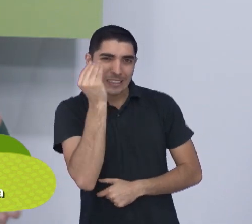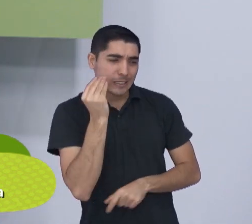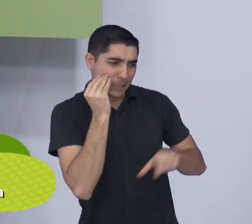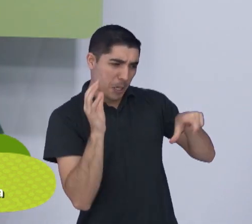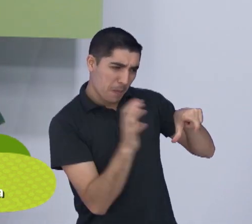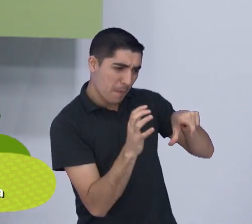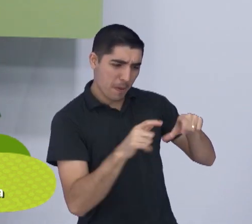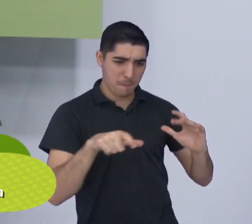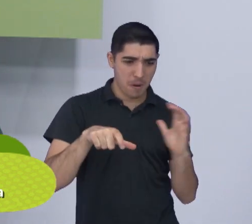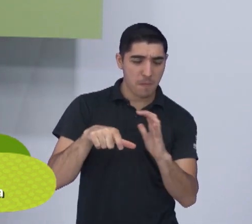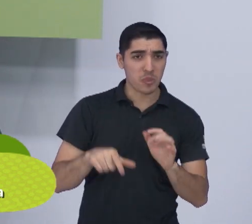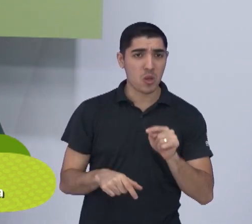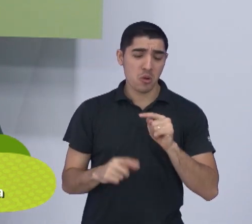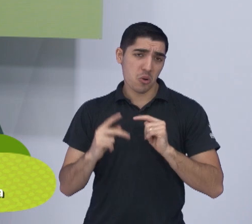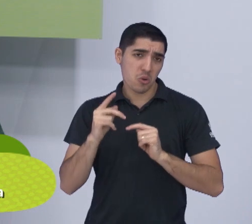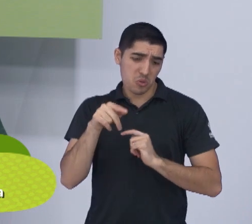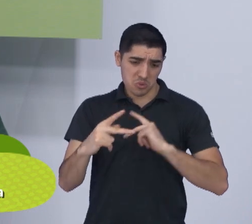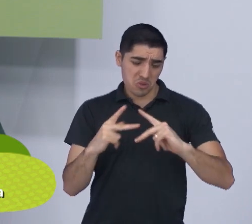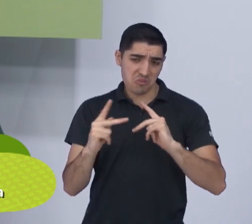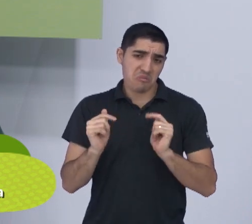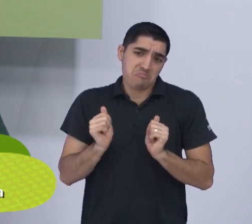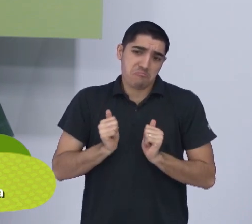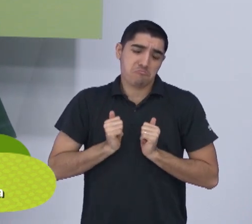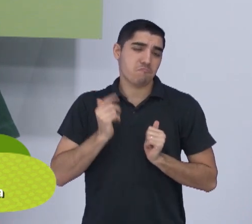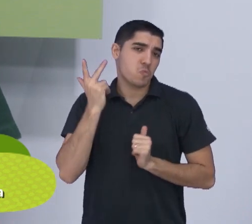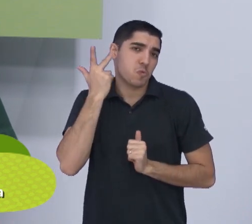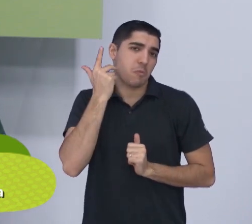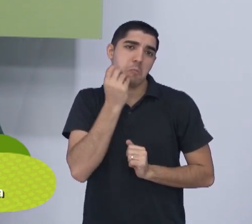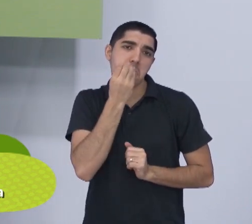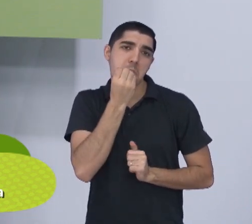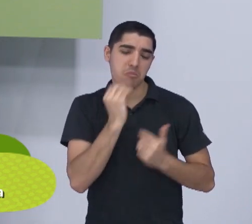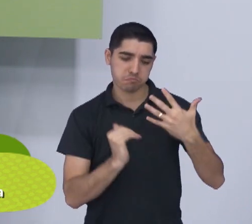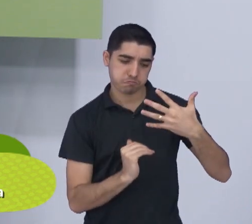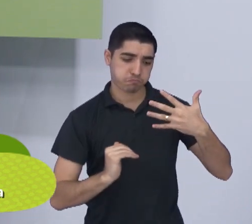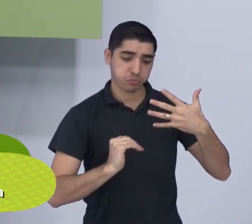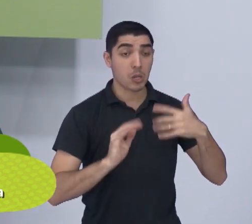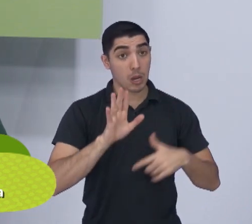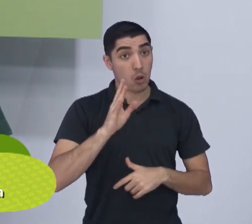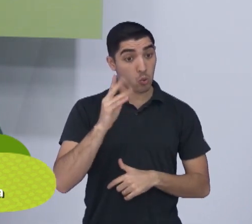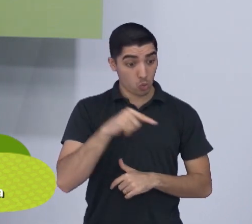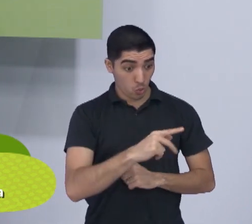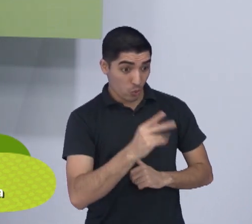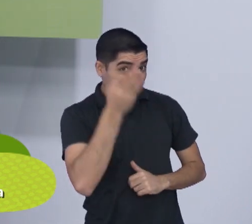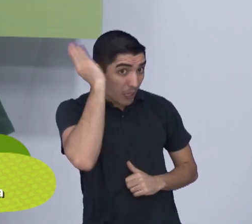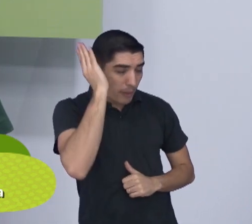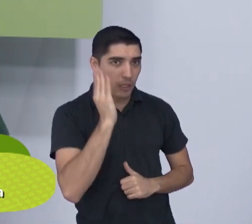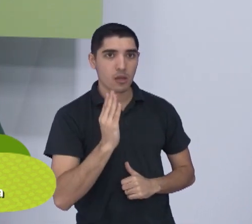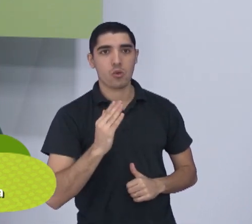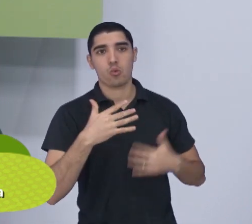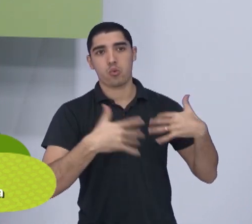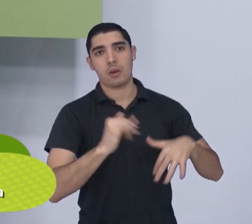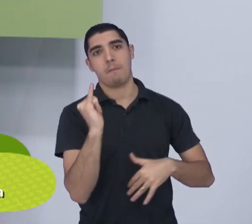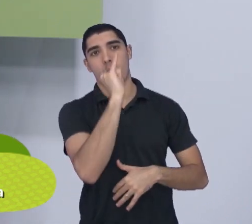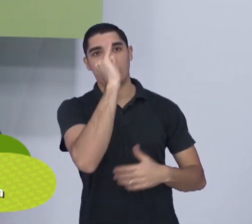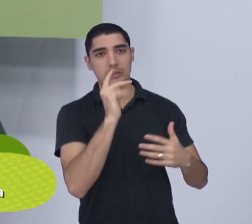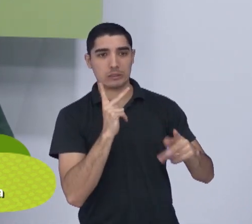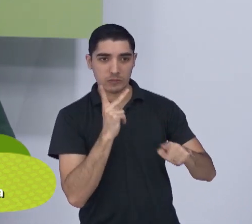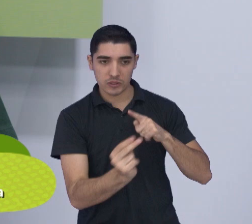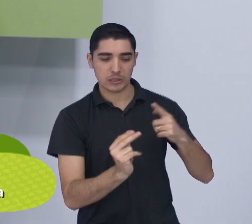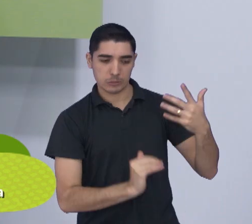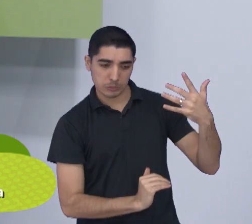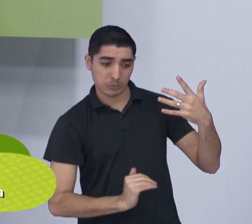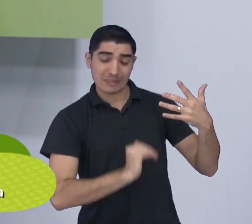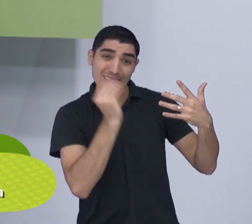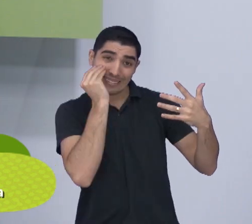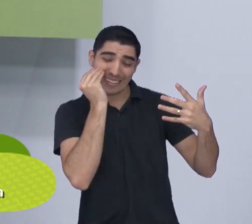o São José, menos pior, porque ainda continua bem colocado, né? O Taubaté, a vitória é importante para tentar aí uma recuperação e